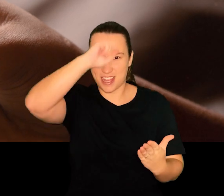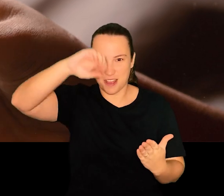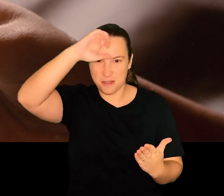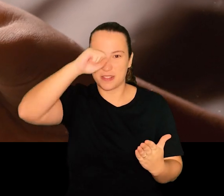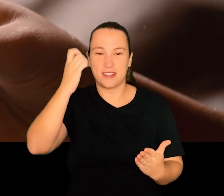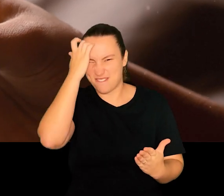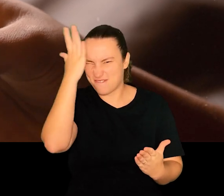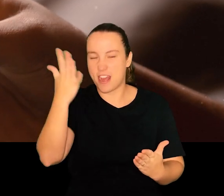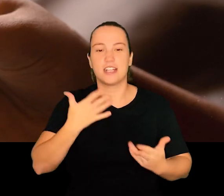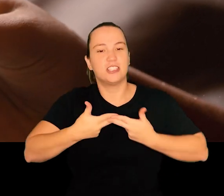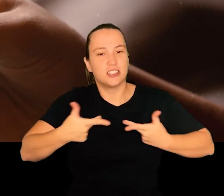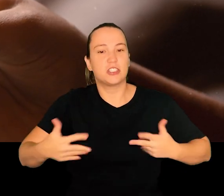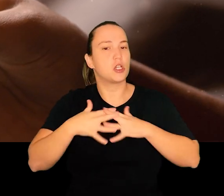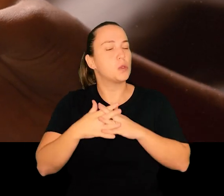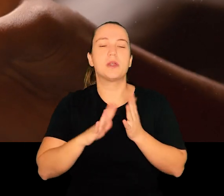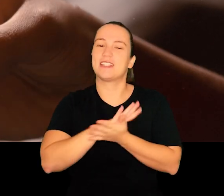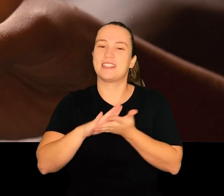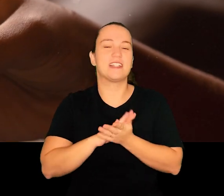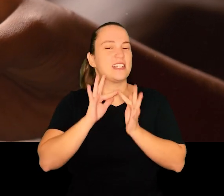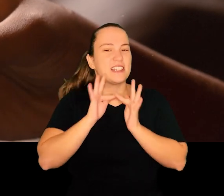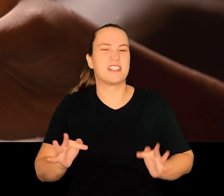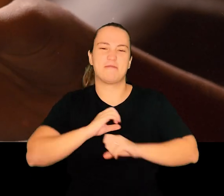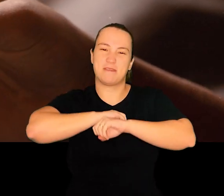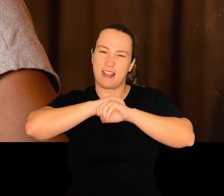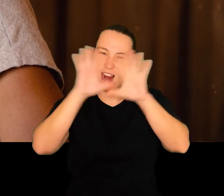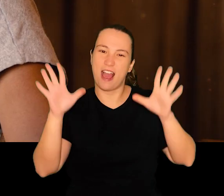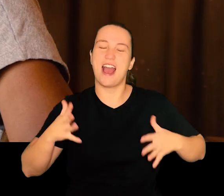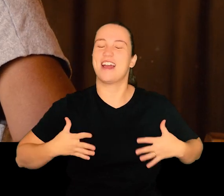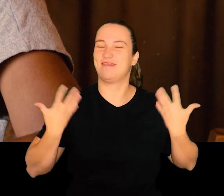aprender conteúdos complexos de maneira mais clara e divertida.